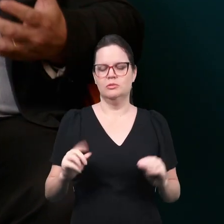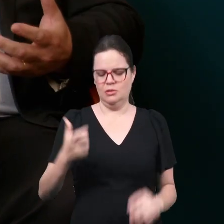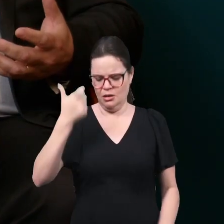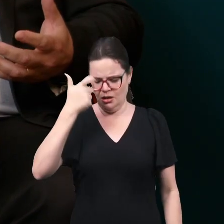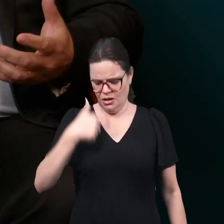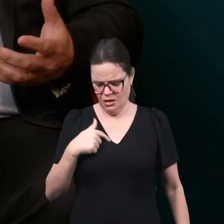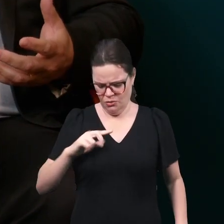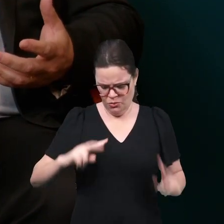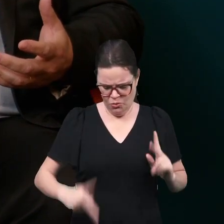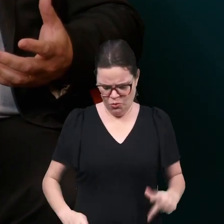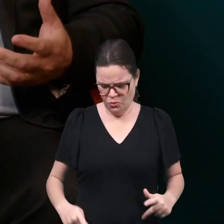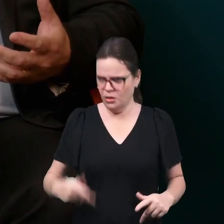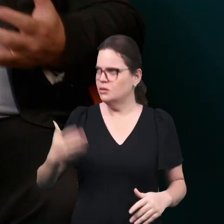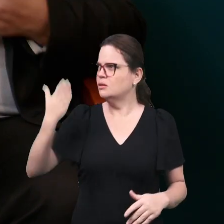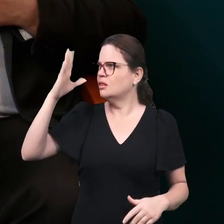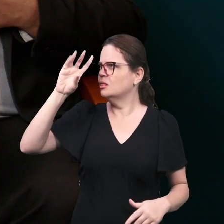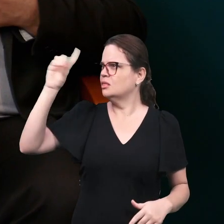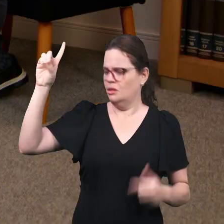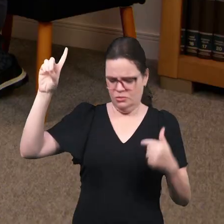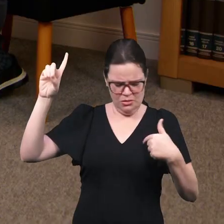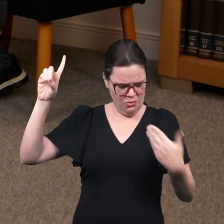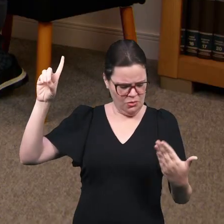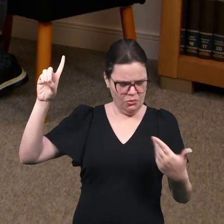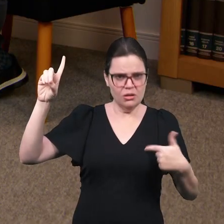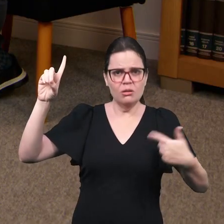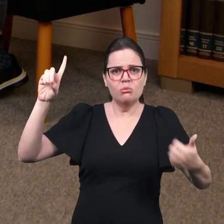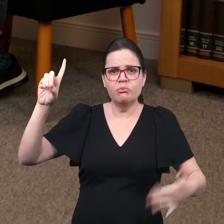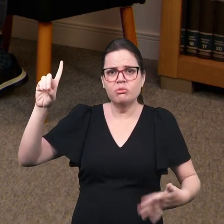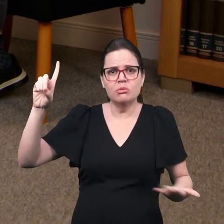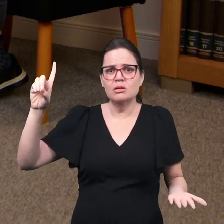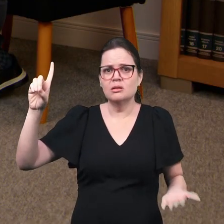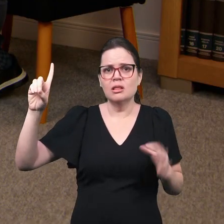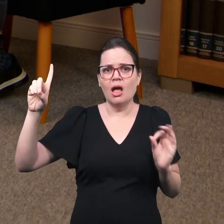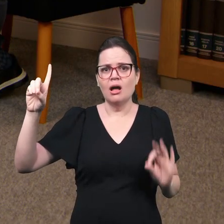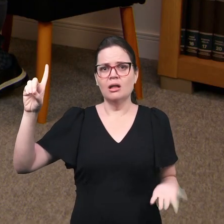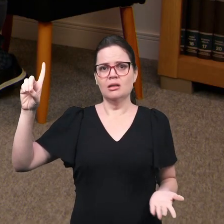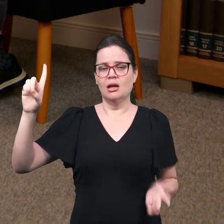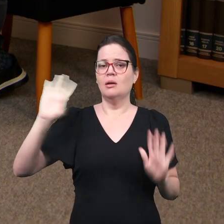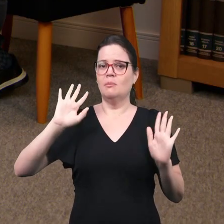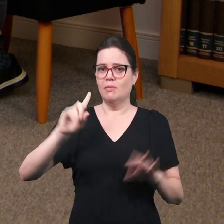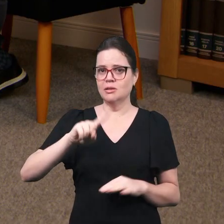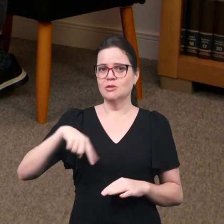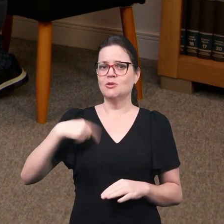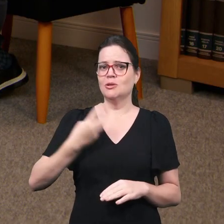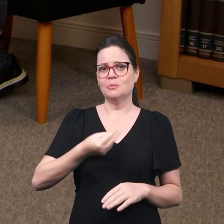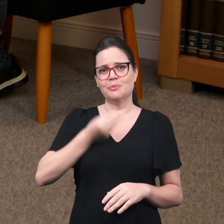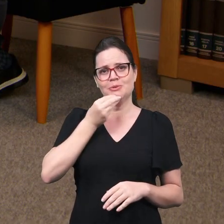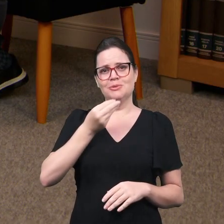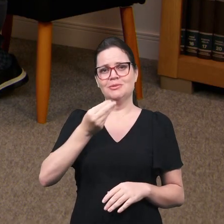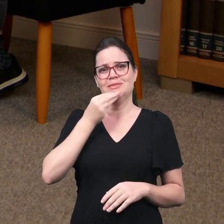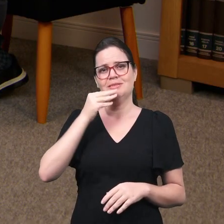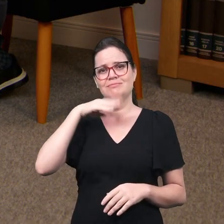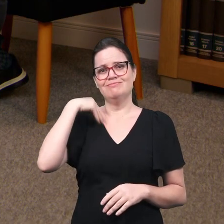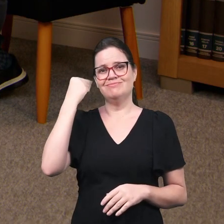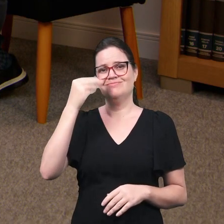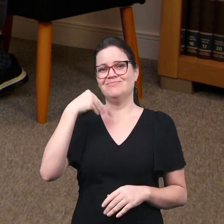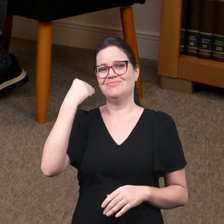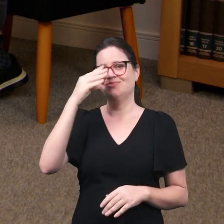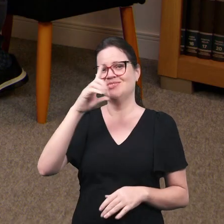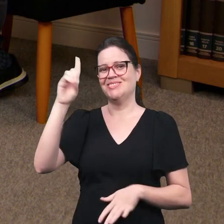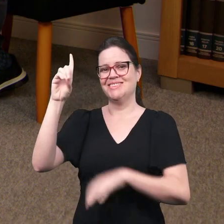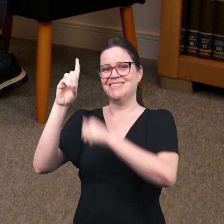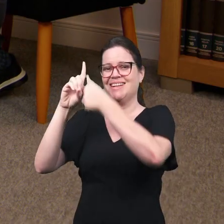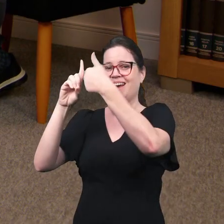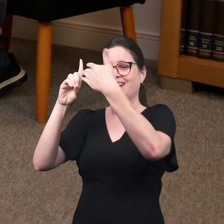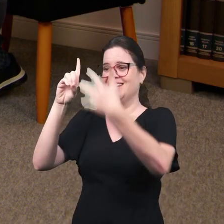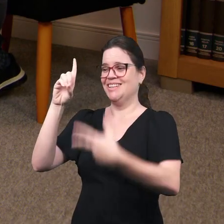perto do Senhor? Então, nós temos o privilégio de usufruir desses atributos. Porque esses